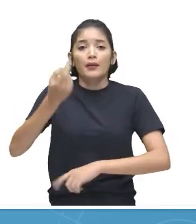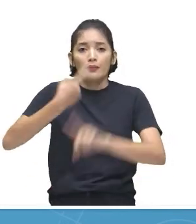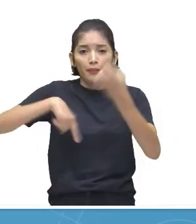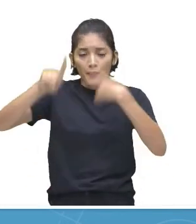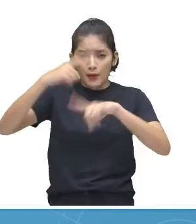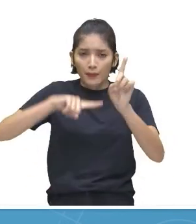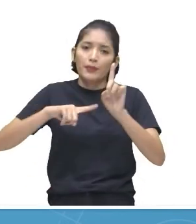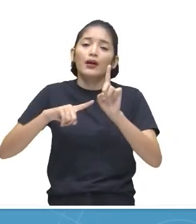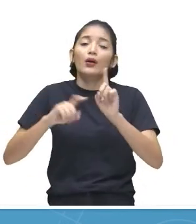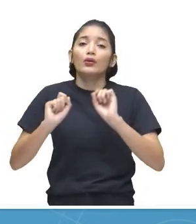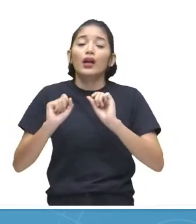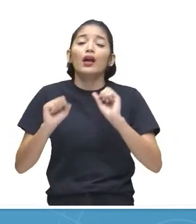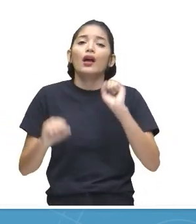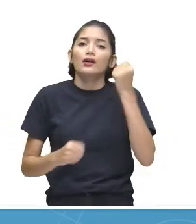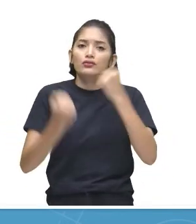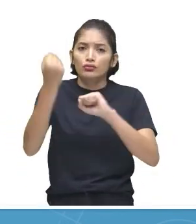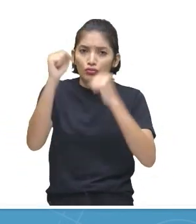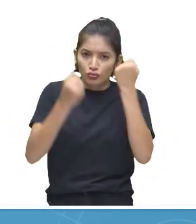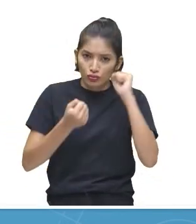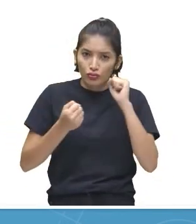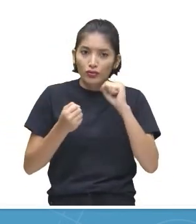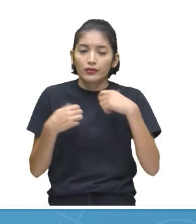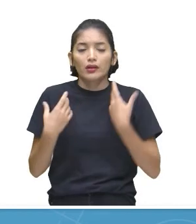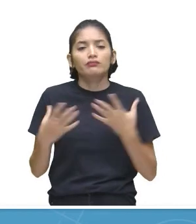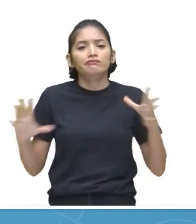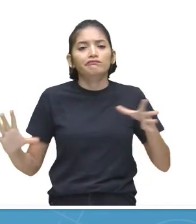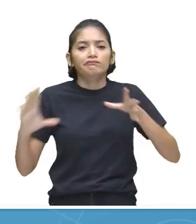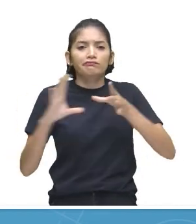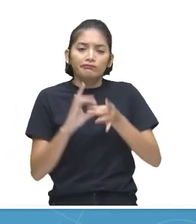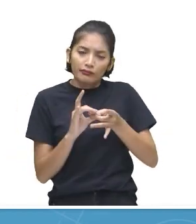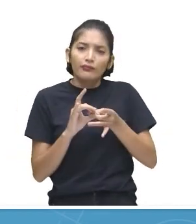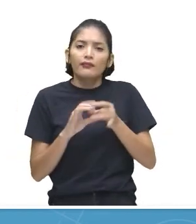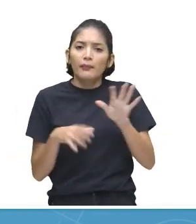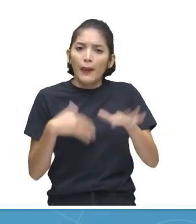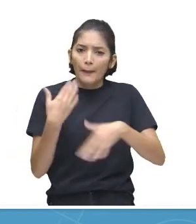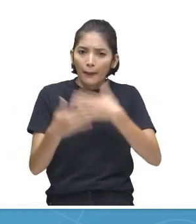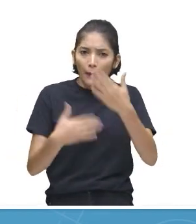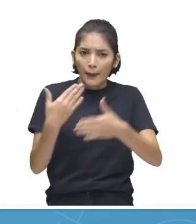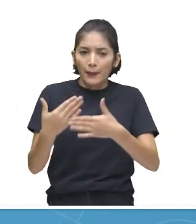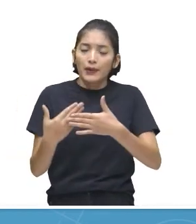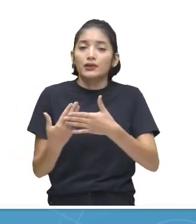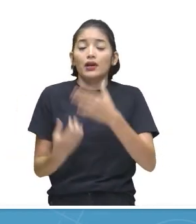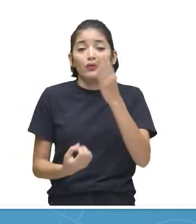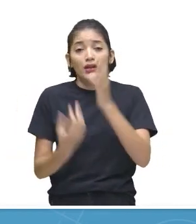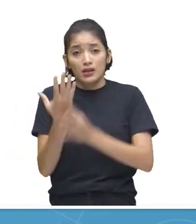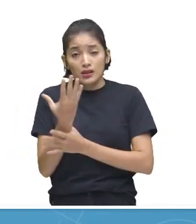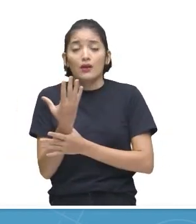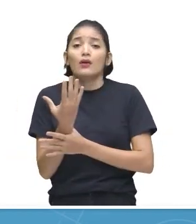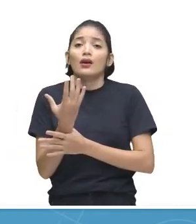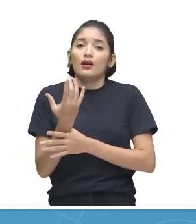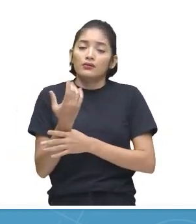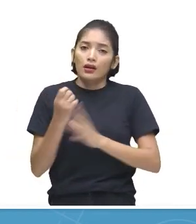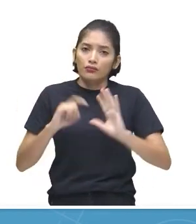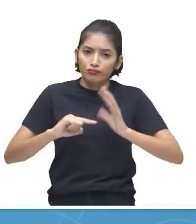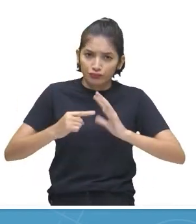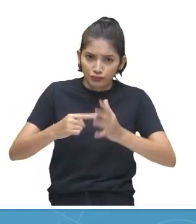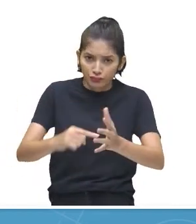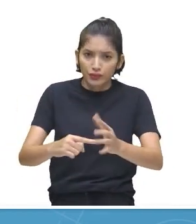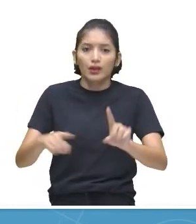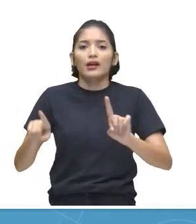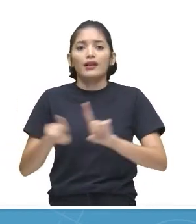seja, o desenvolvimento da indústria. Então, tudo ligado ao processo de criação da indústria. Então, a criação das máquinas, a mão de